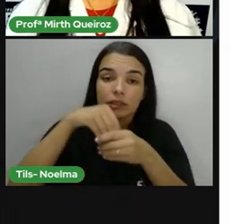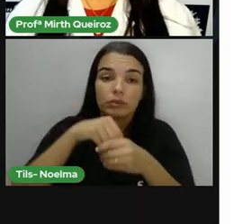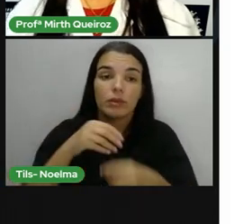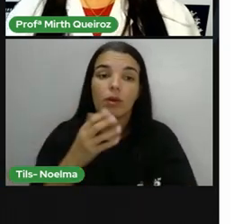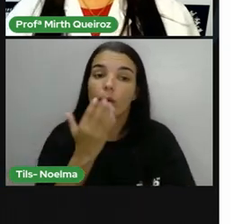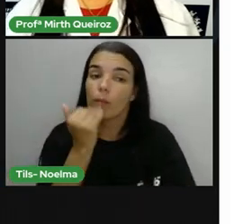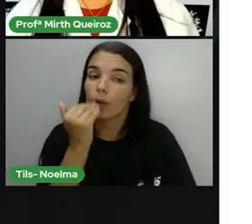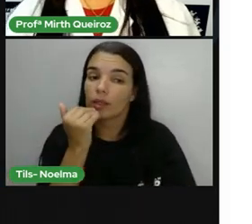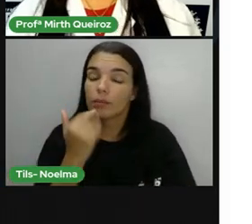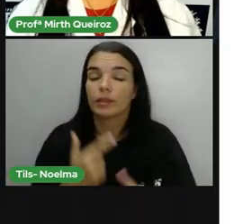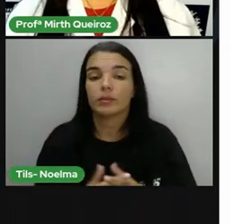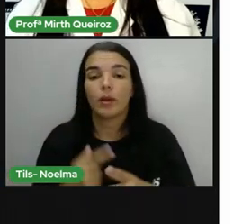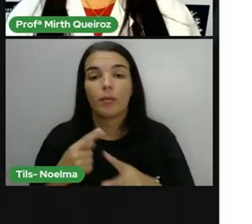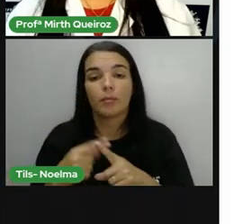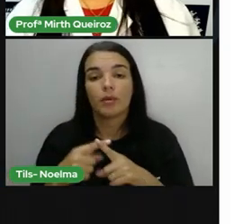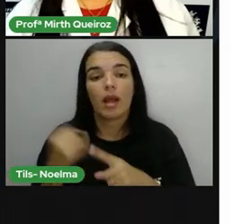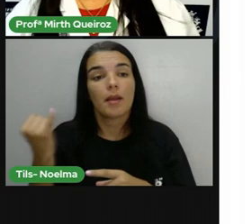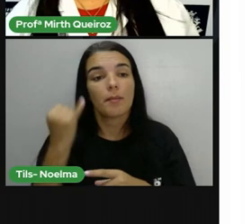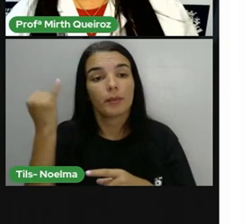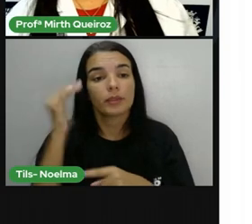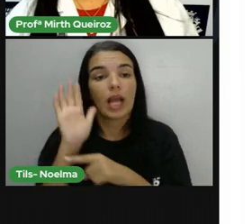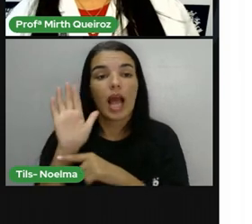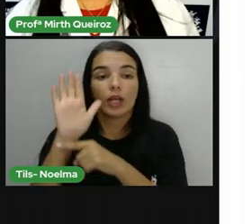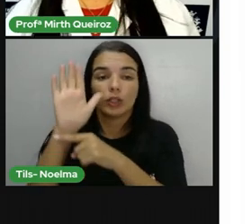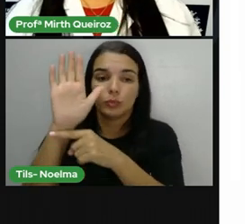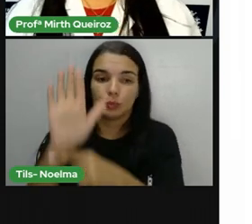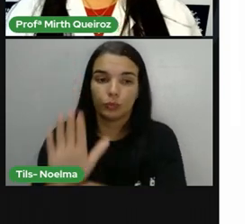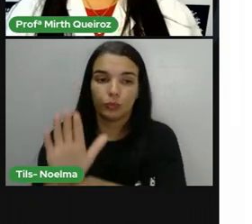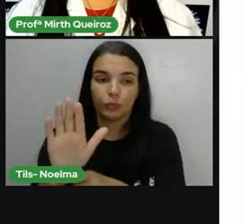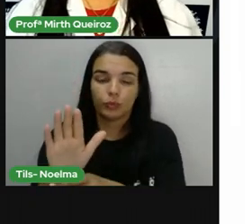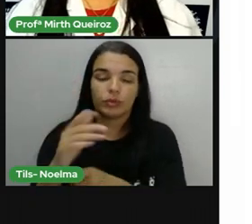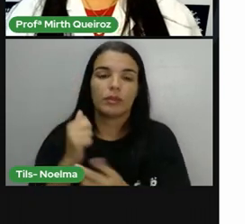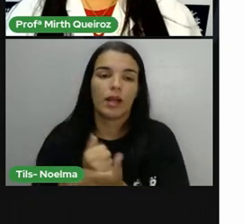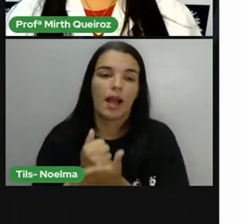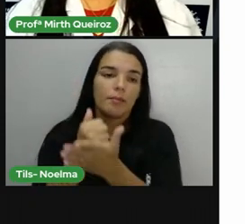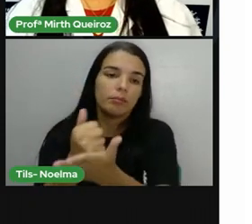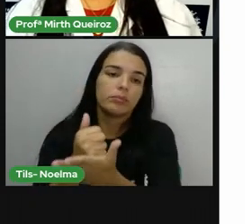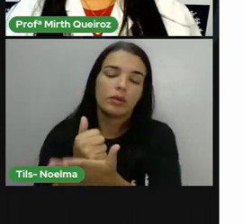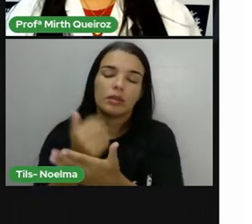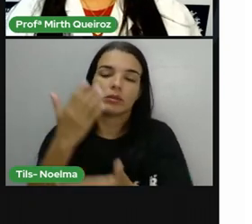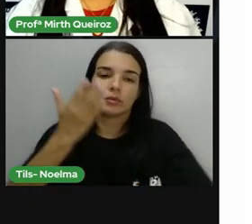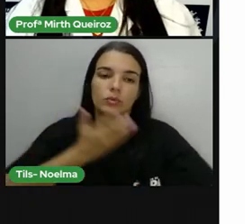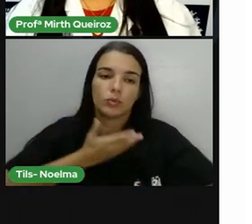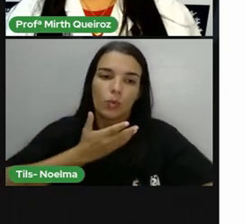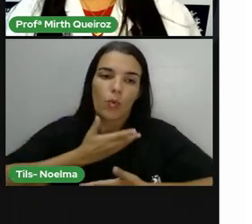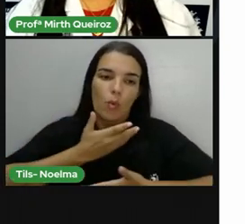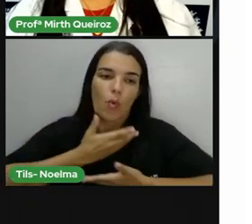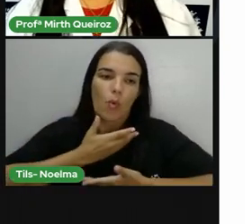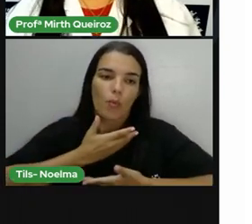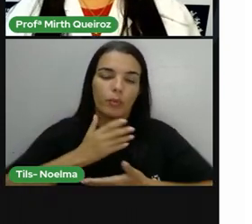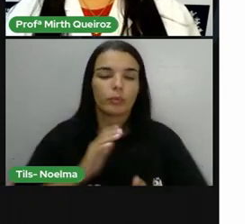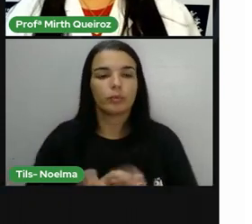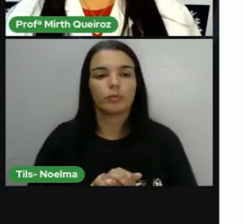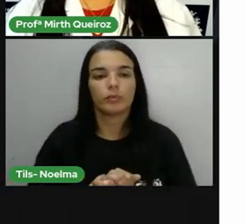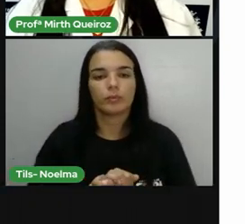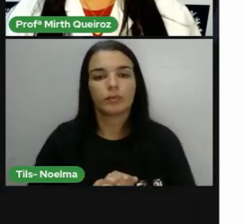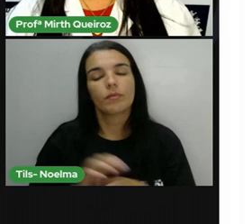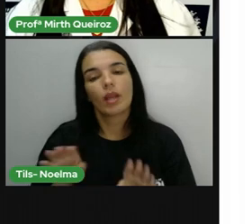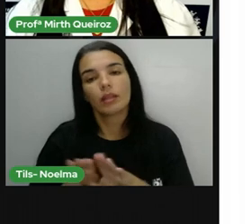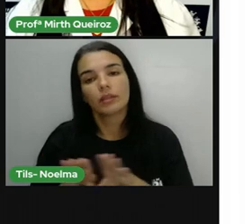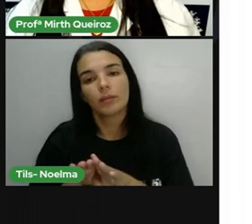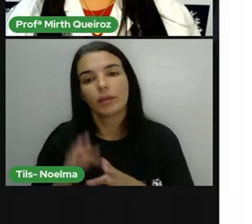é um item que ajuda, colabora aí nessa parte estrutural do nosso corpo. E os